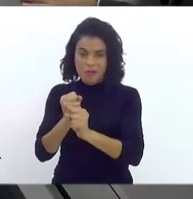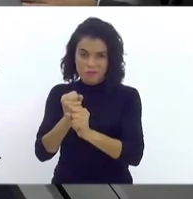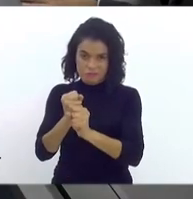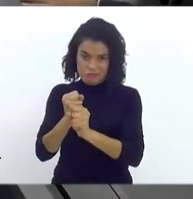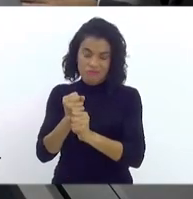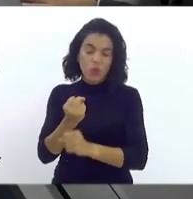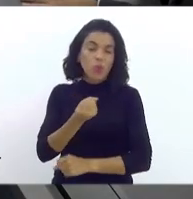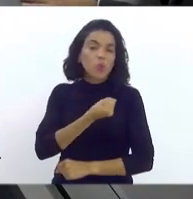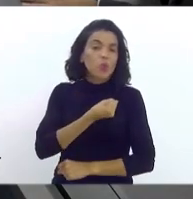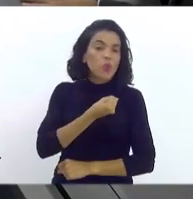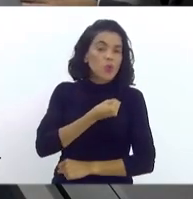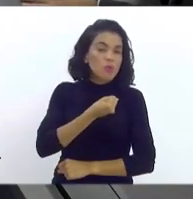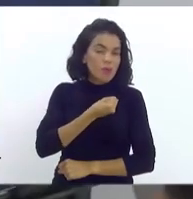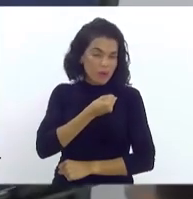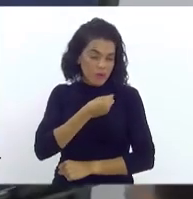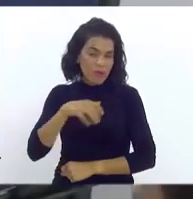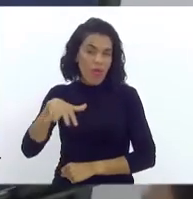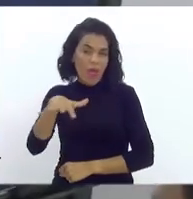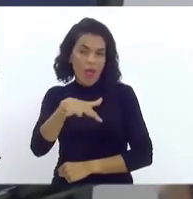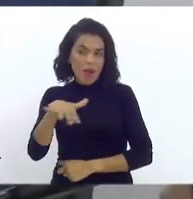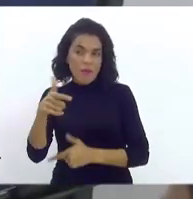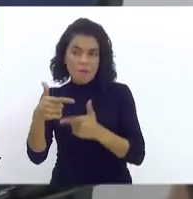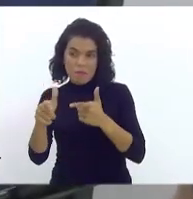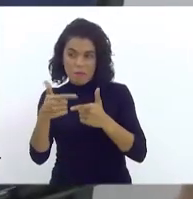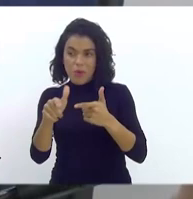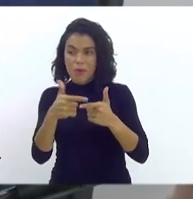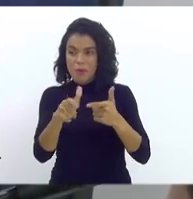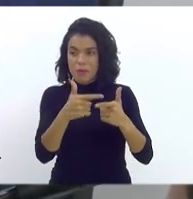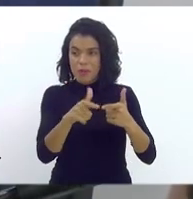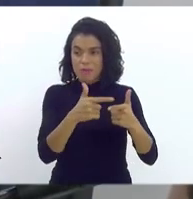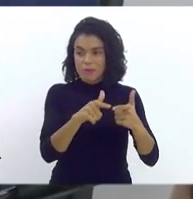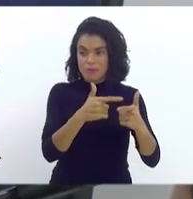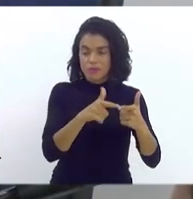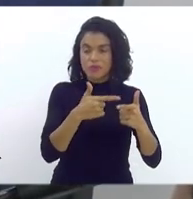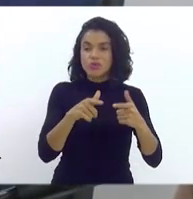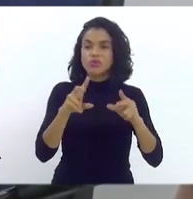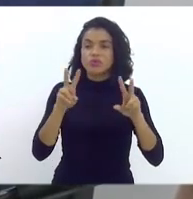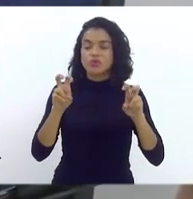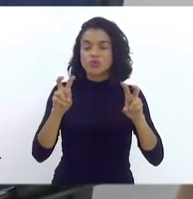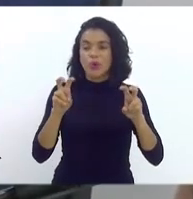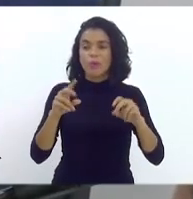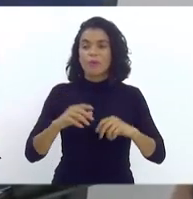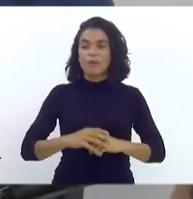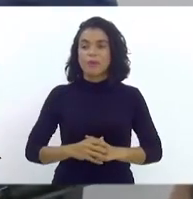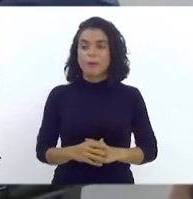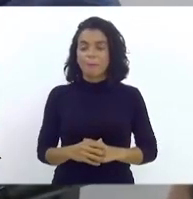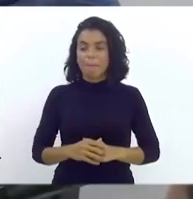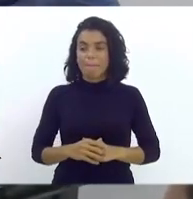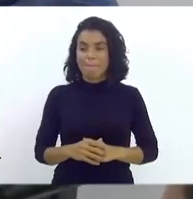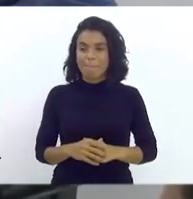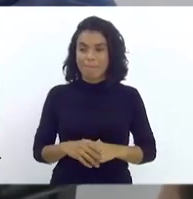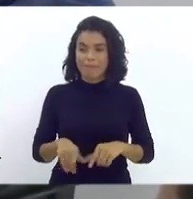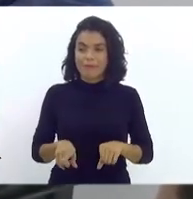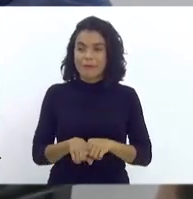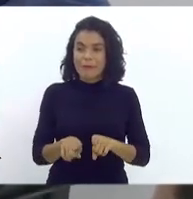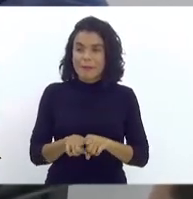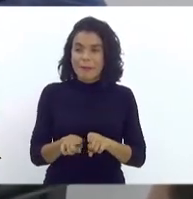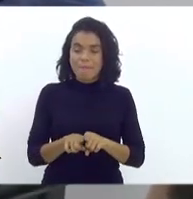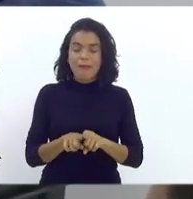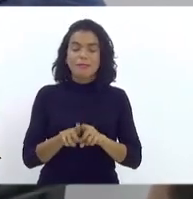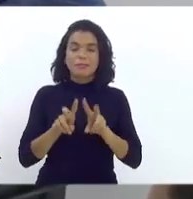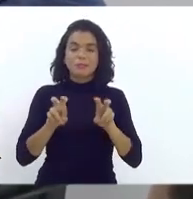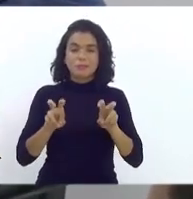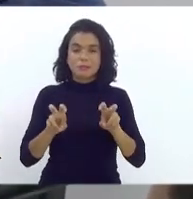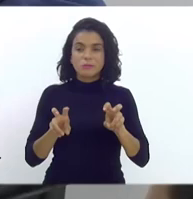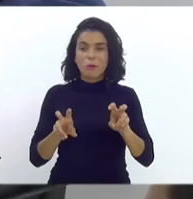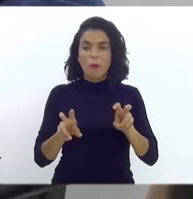território existe esse tipo de problema no que diz respeito ao serviço de gás e esses números de inquéritos